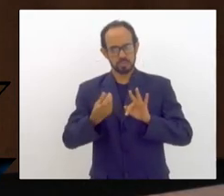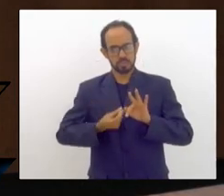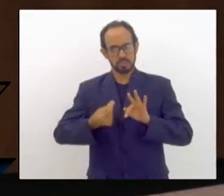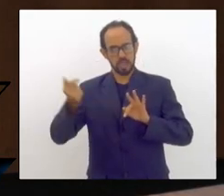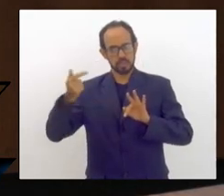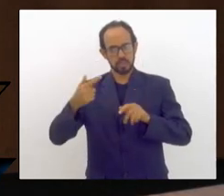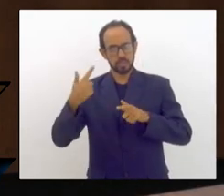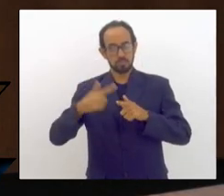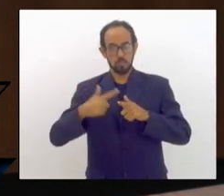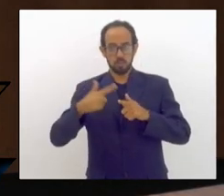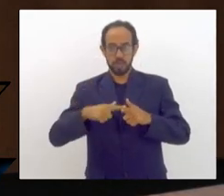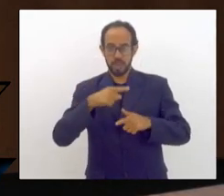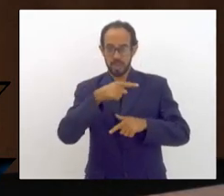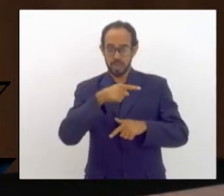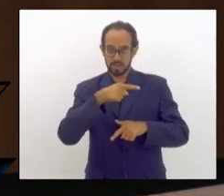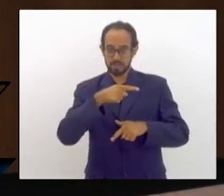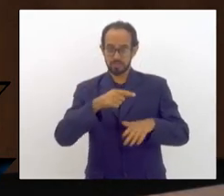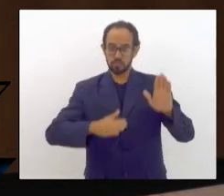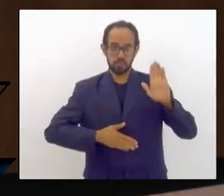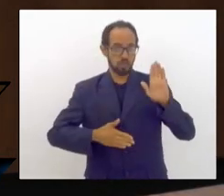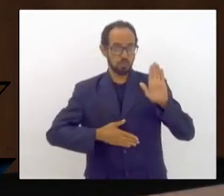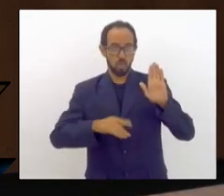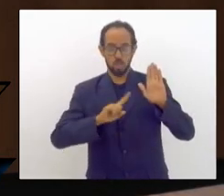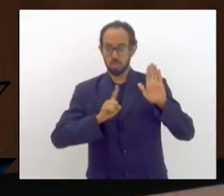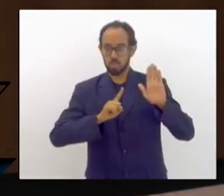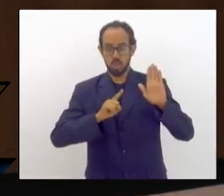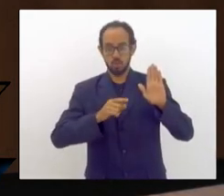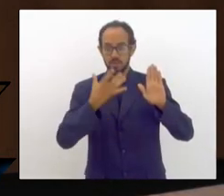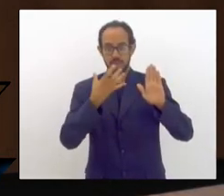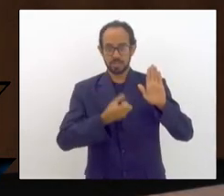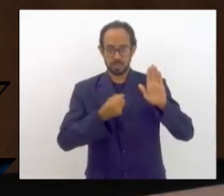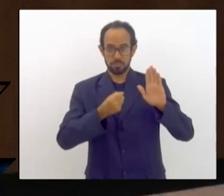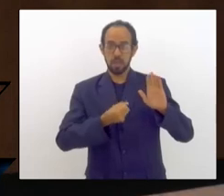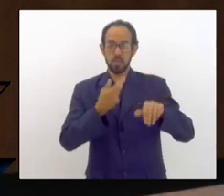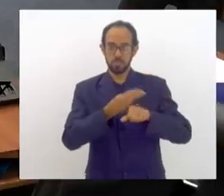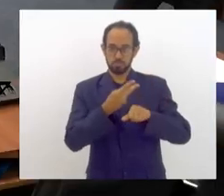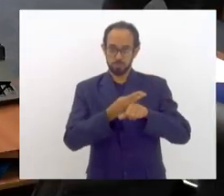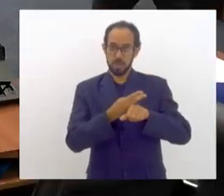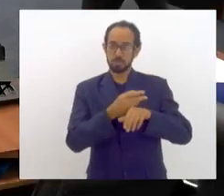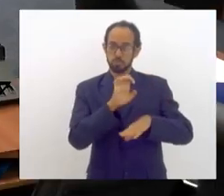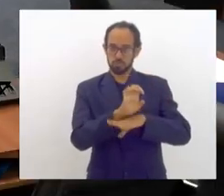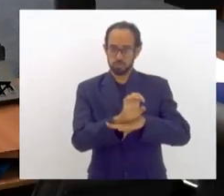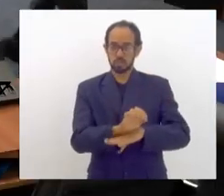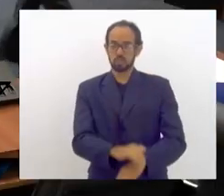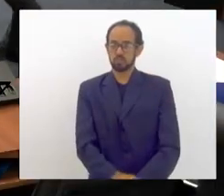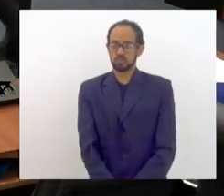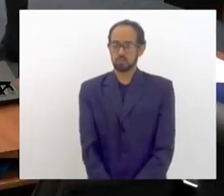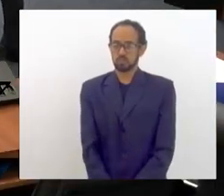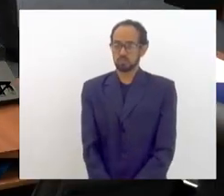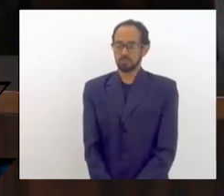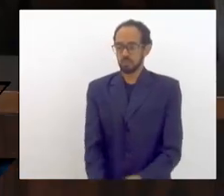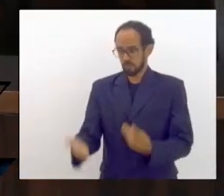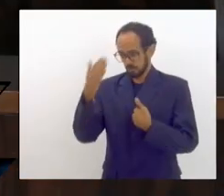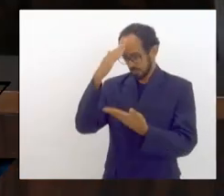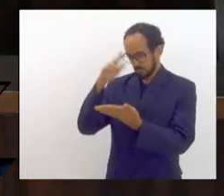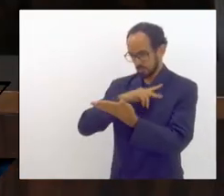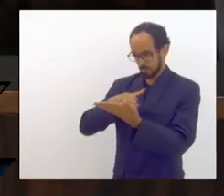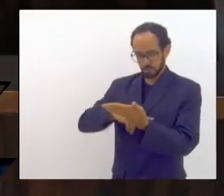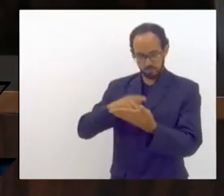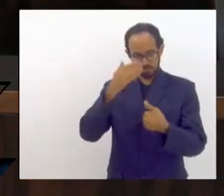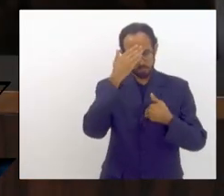mau elemento não sairá com a maior honraria do Estado. Muito obrigado, presidente. Obrigado, Anderson.